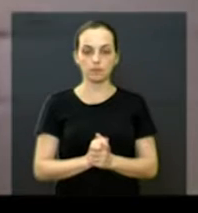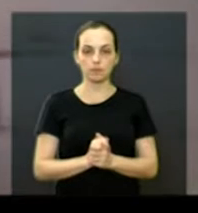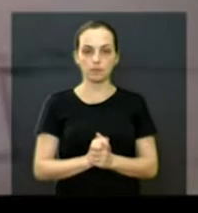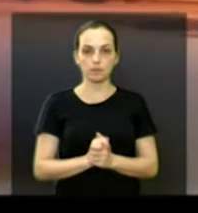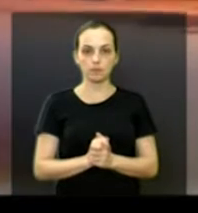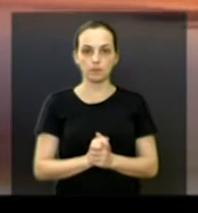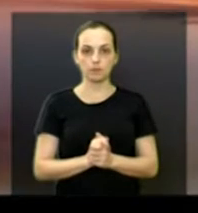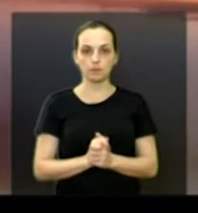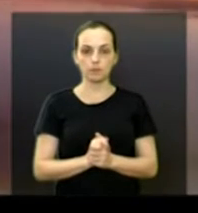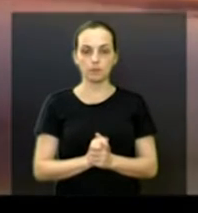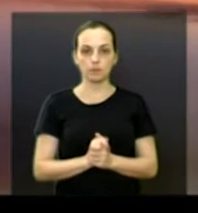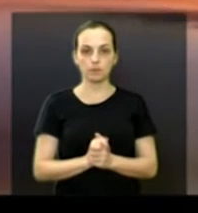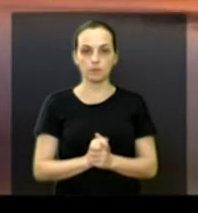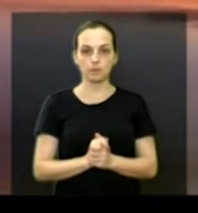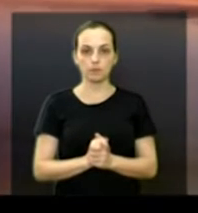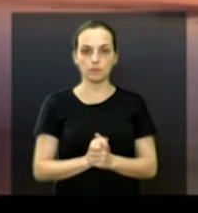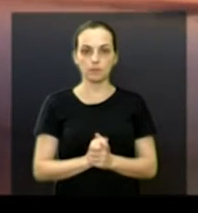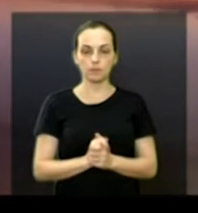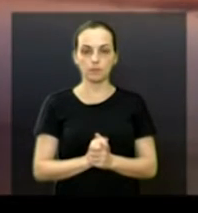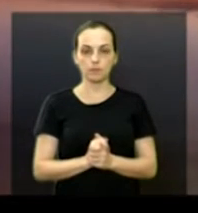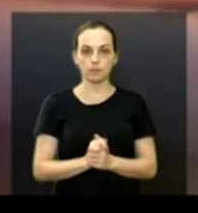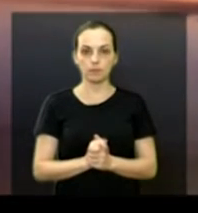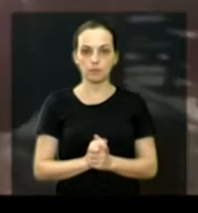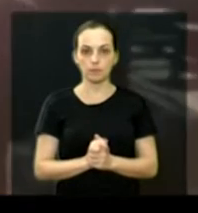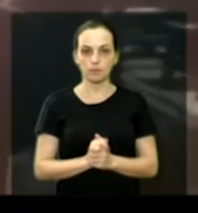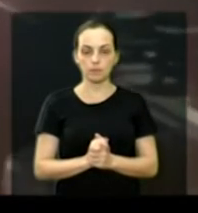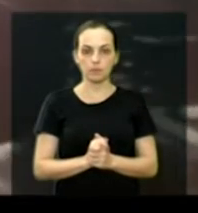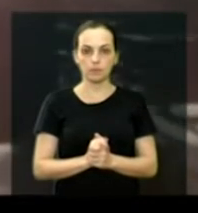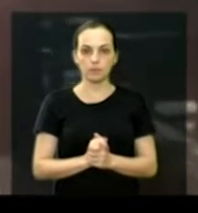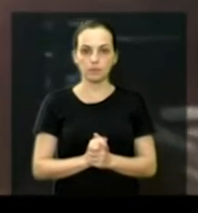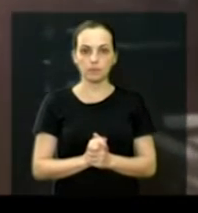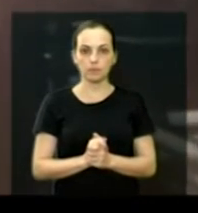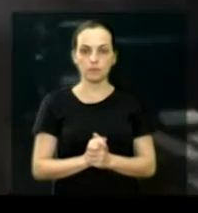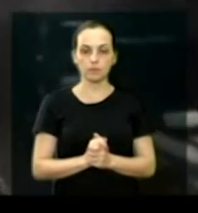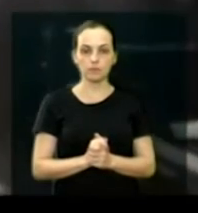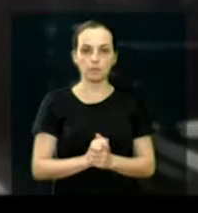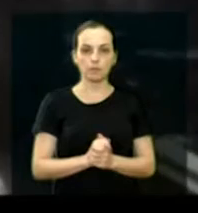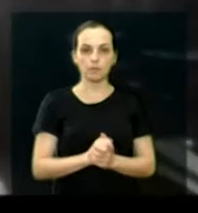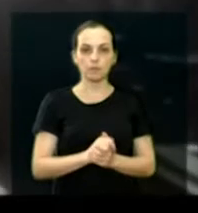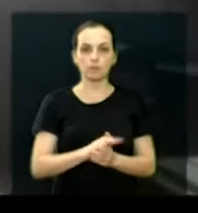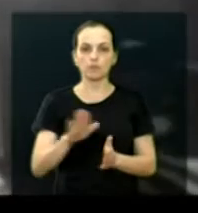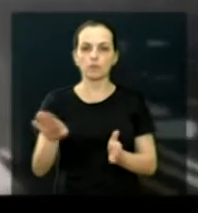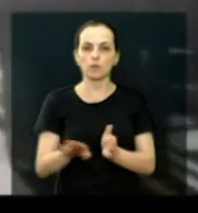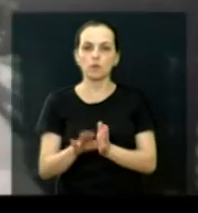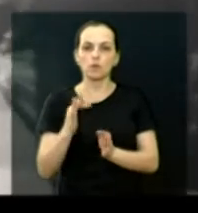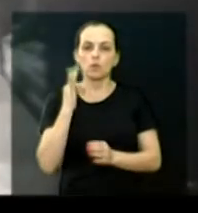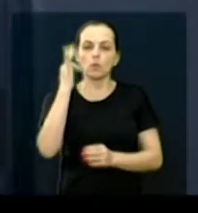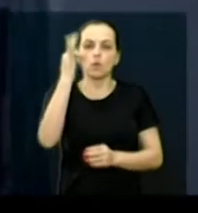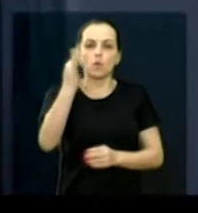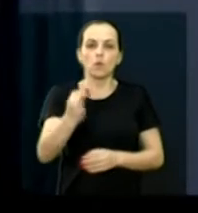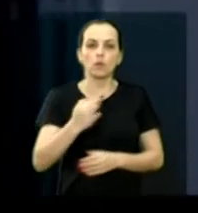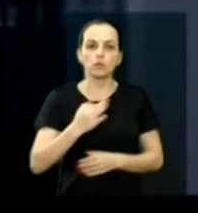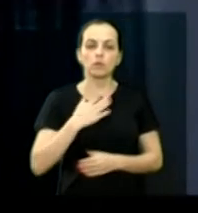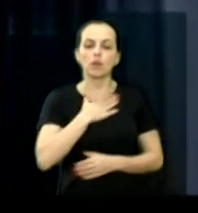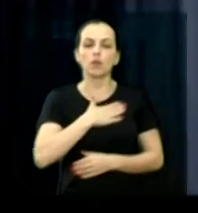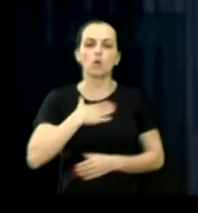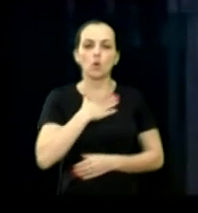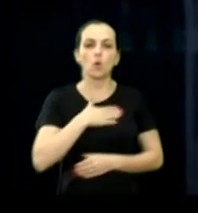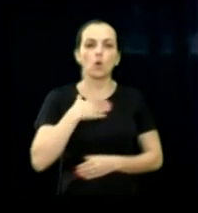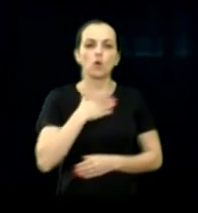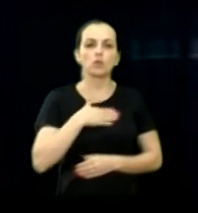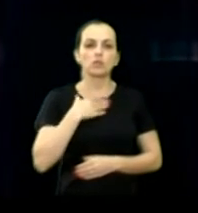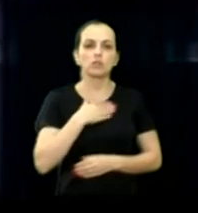pangalos vai dizer pra você mesmo quando chegar no futuro seja que vai gostar do resultado da vida que